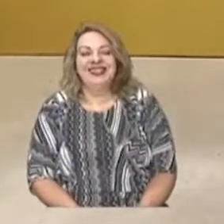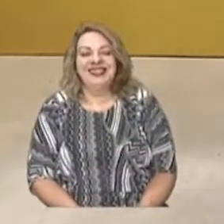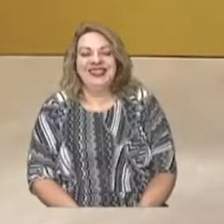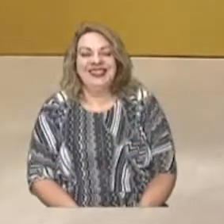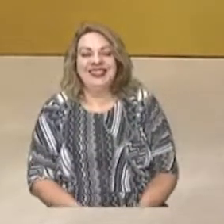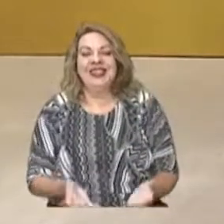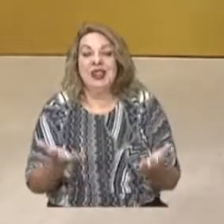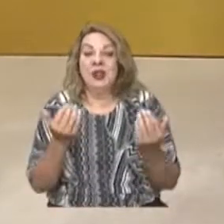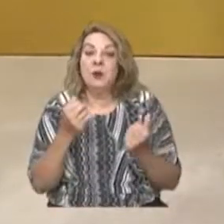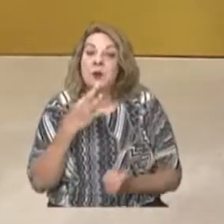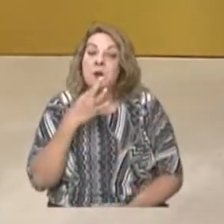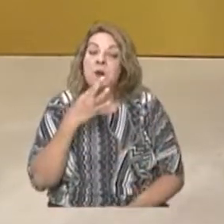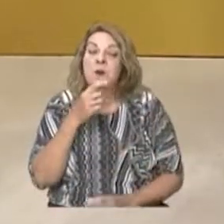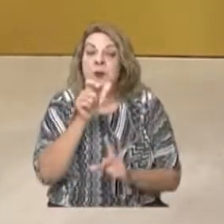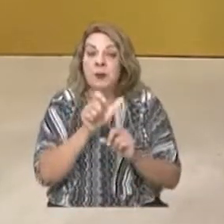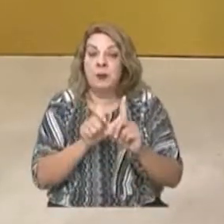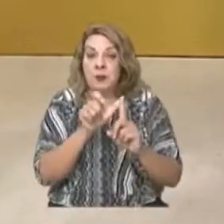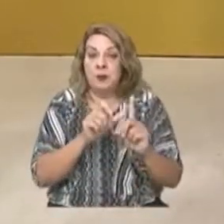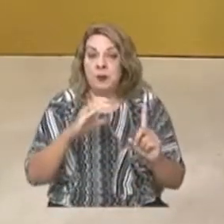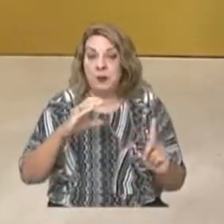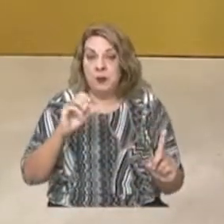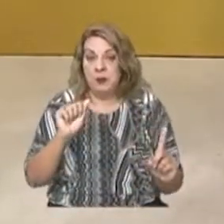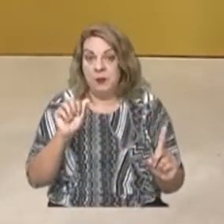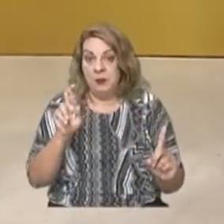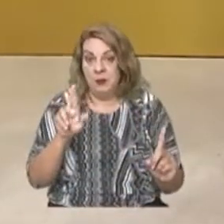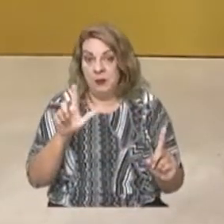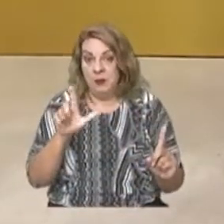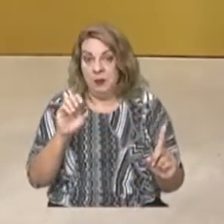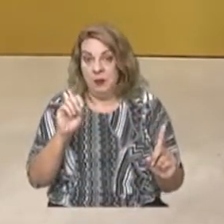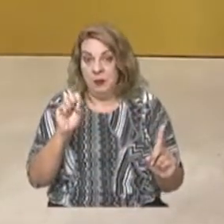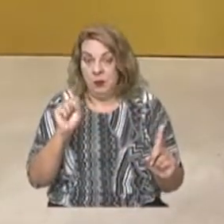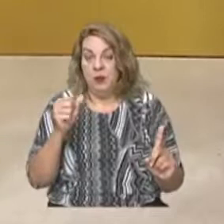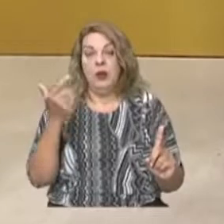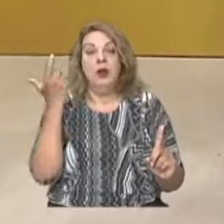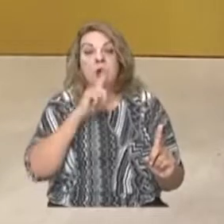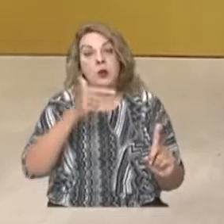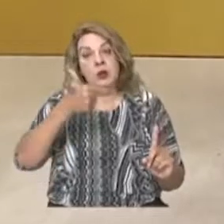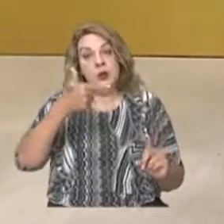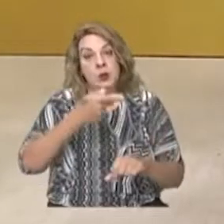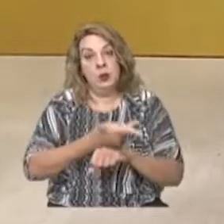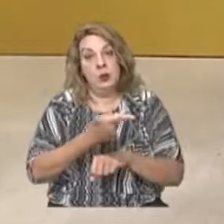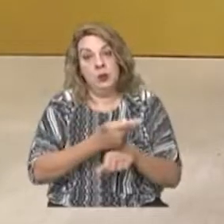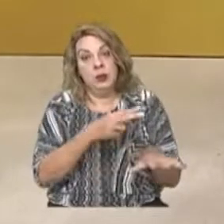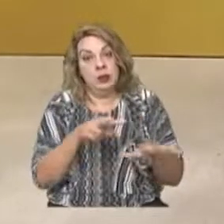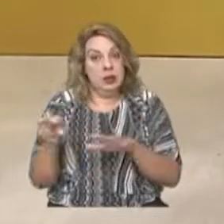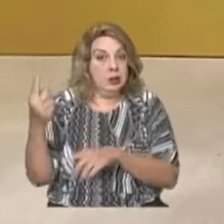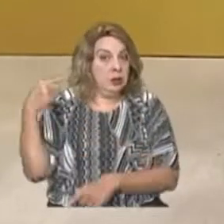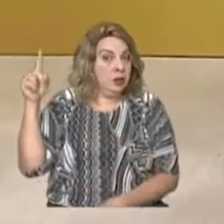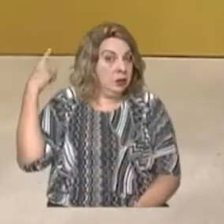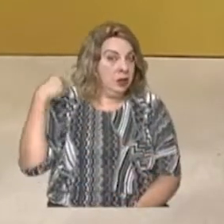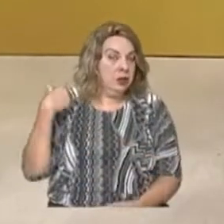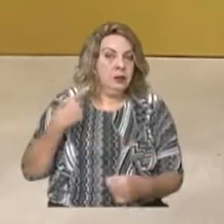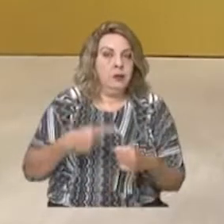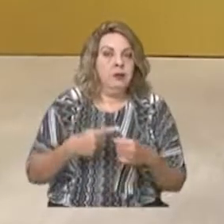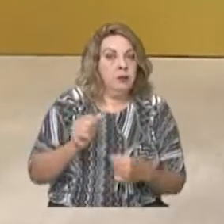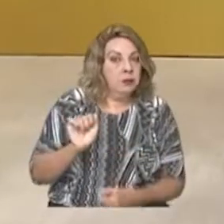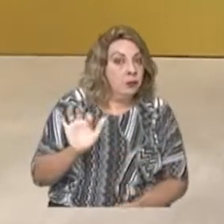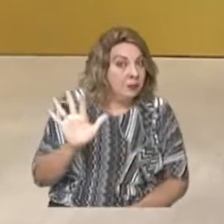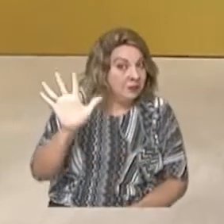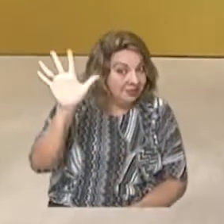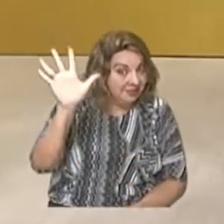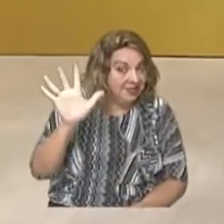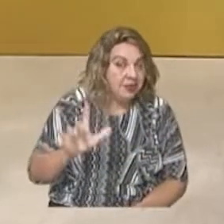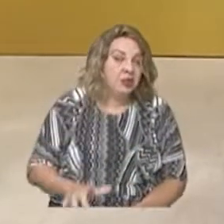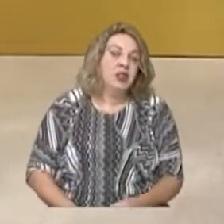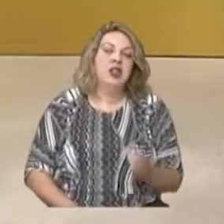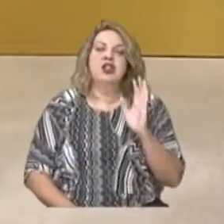vamos agora conhecer o seu Carlos. Ele foi contemplado do segundo prêmio da semana passada. E esse lagartense que você citou, já que ele já